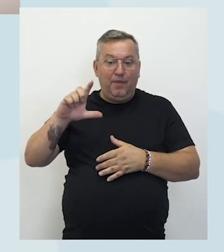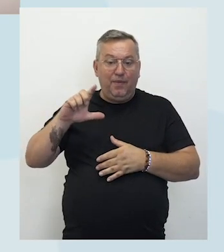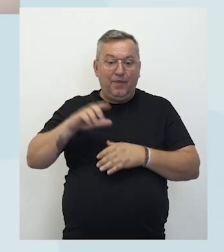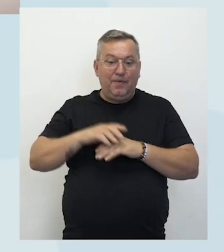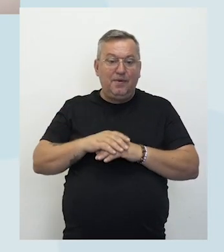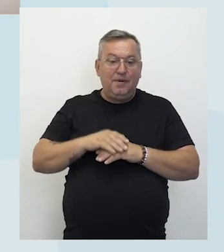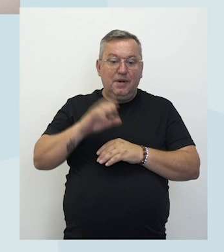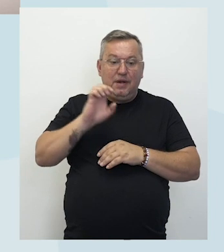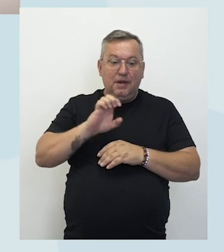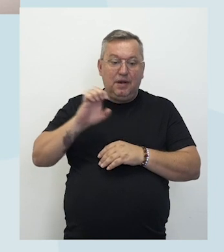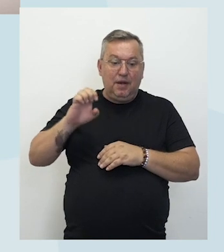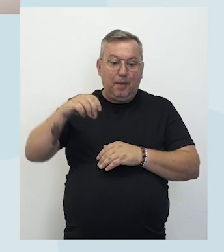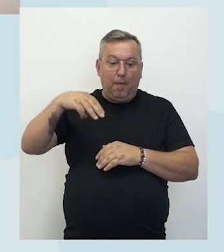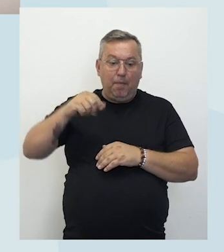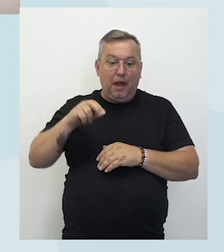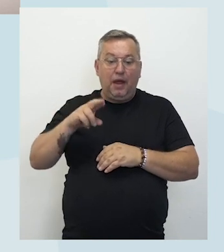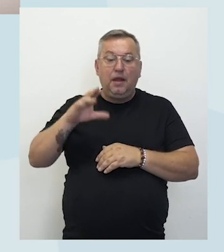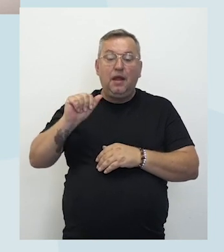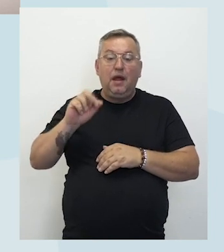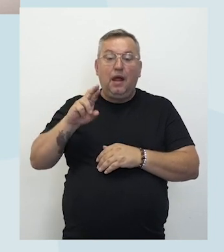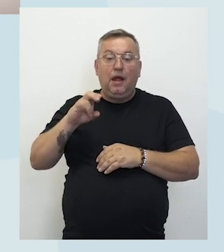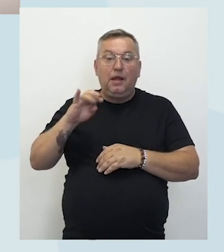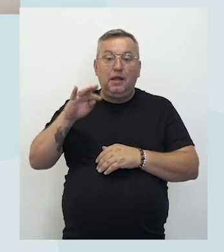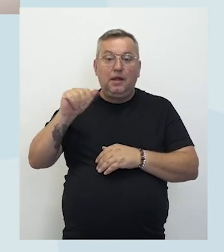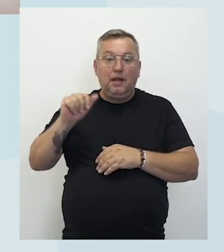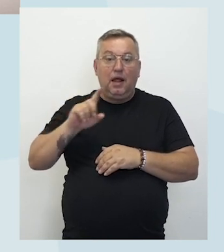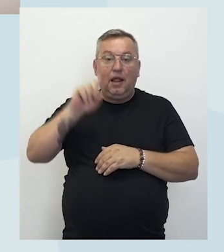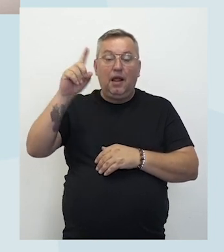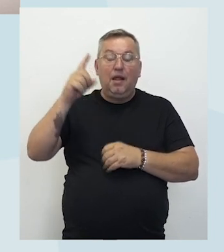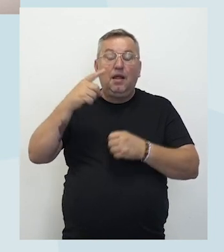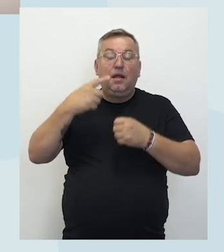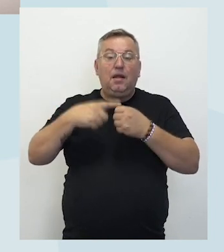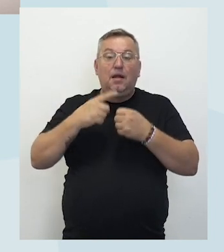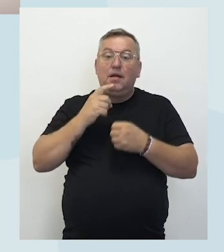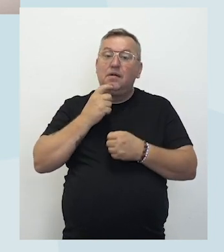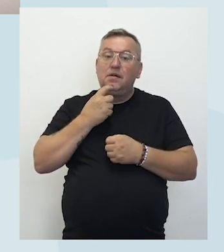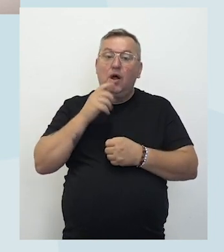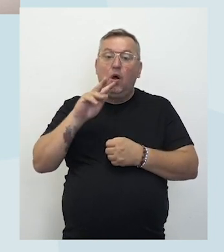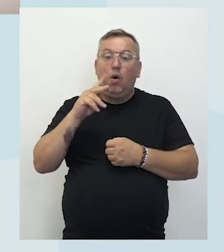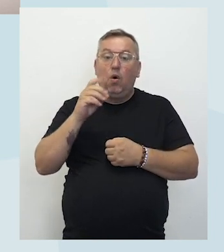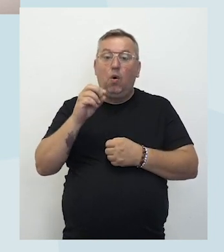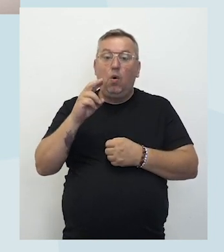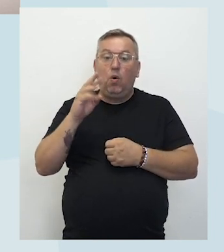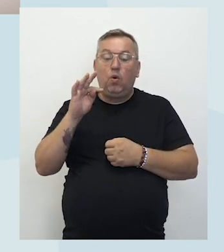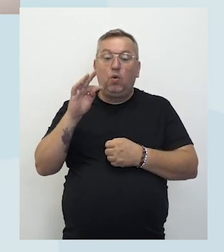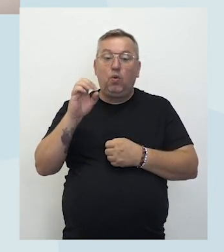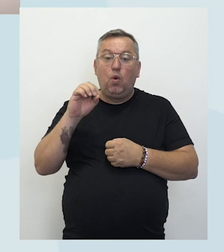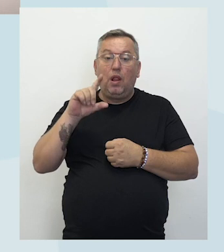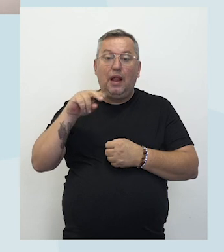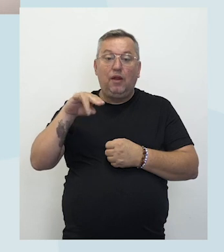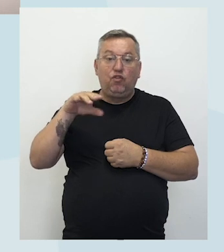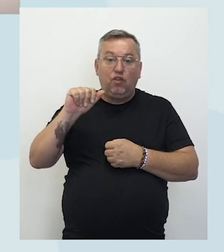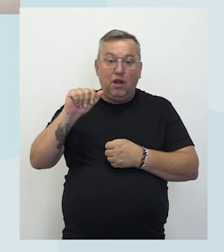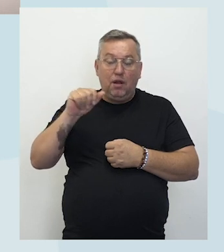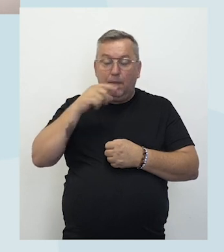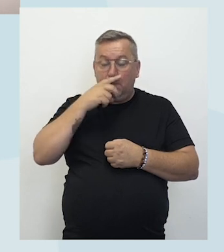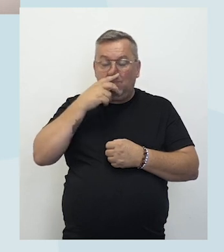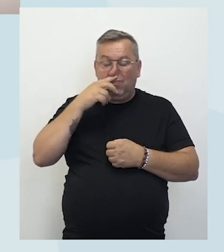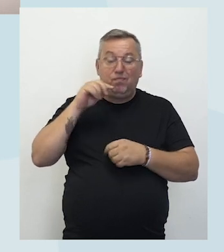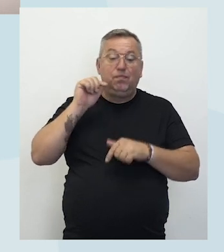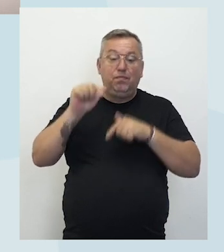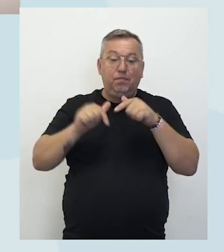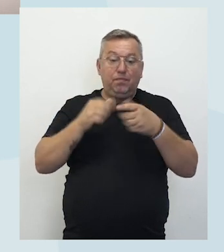EE Professora Maria Rita de Araújo Costa, de Hortolândia, né, da diretoria aí de Sumaré. Né? Um trabalho